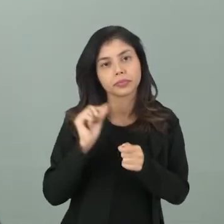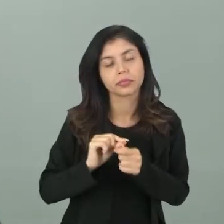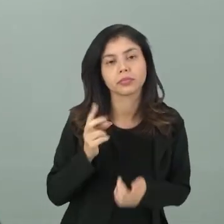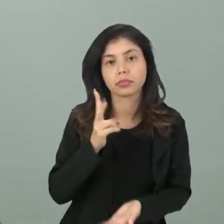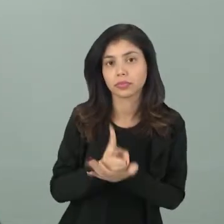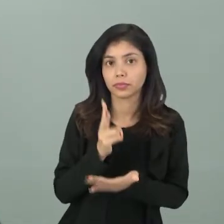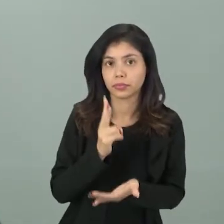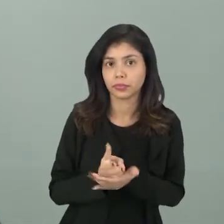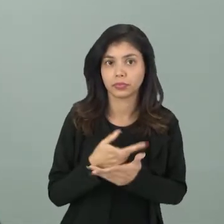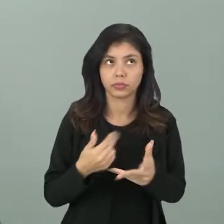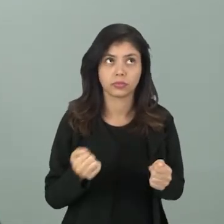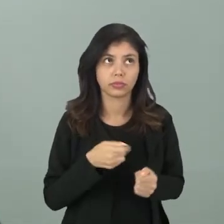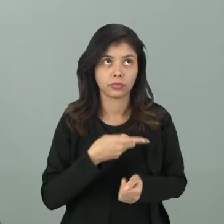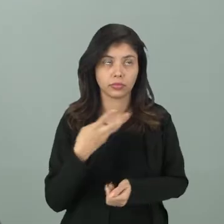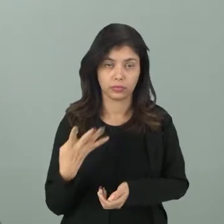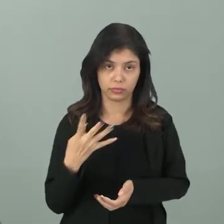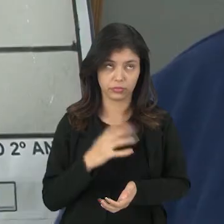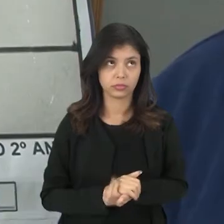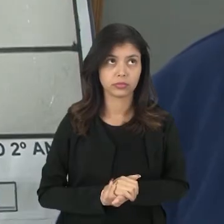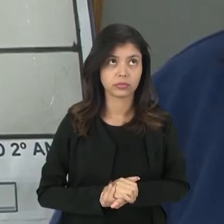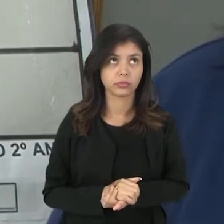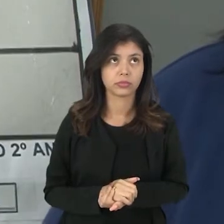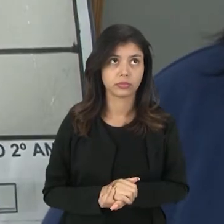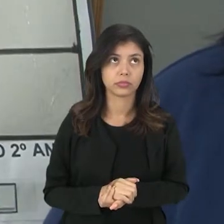uma mesma contagem, né?